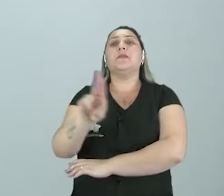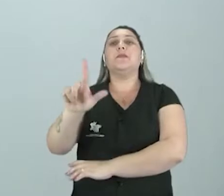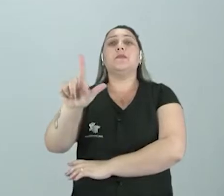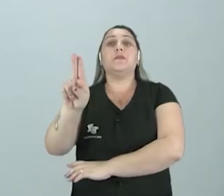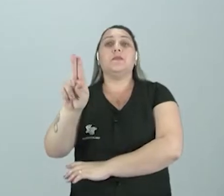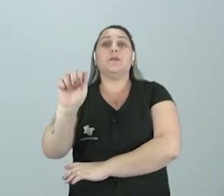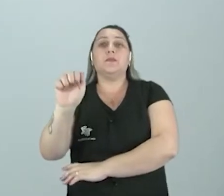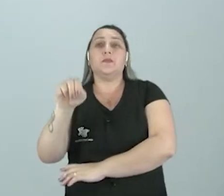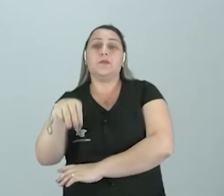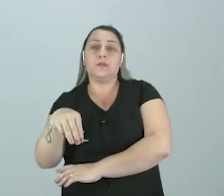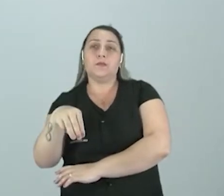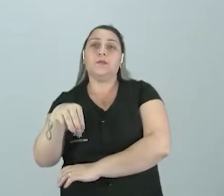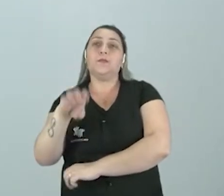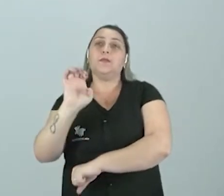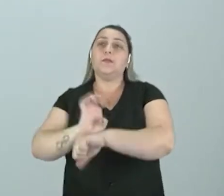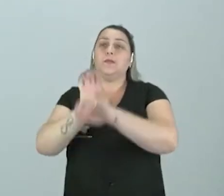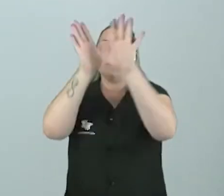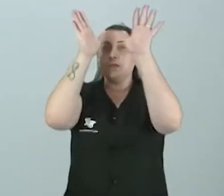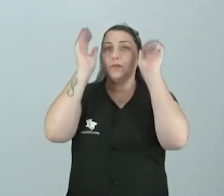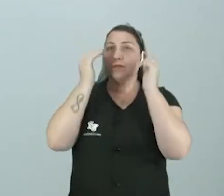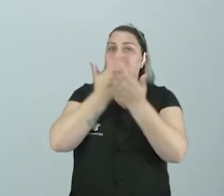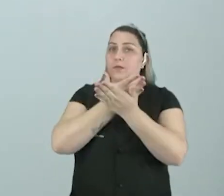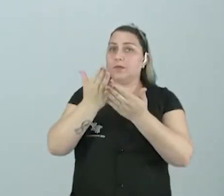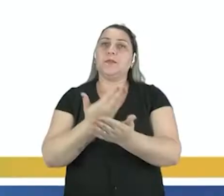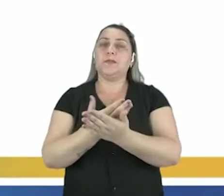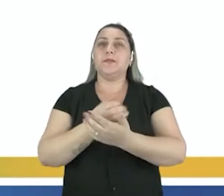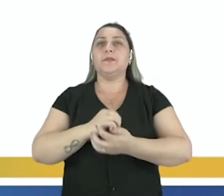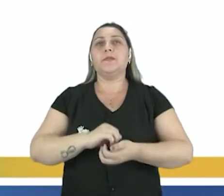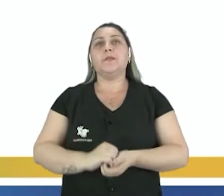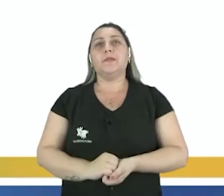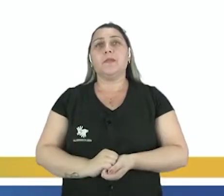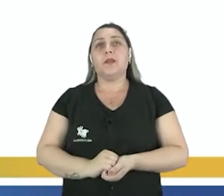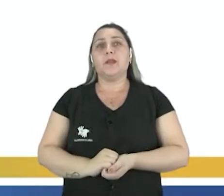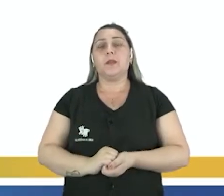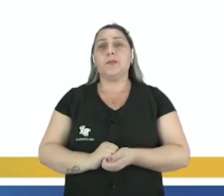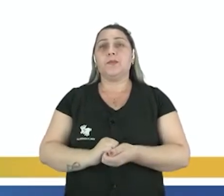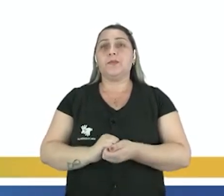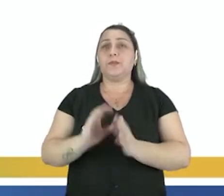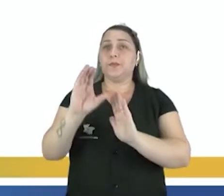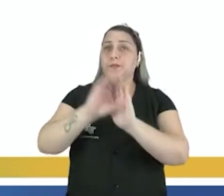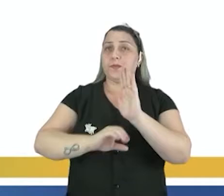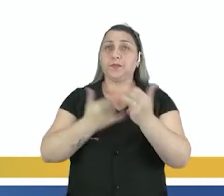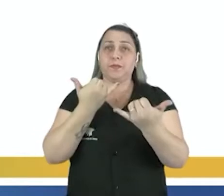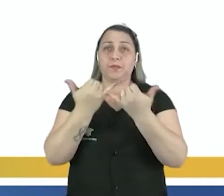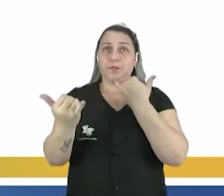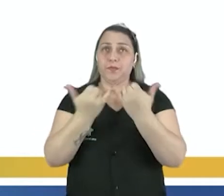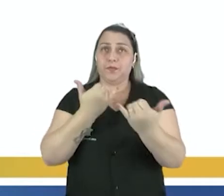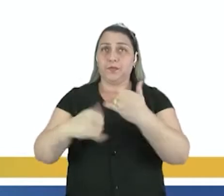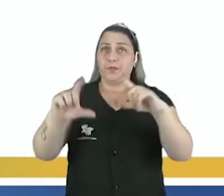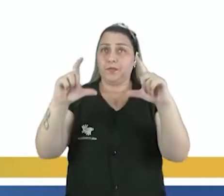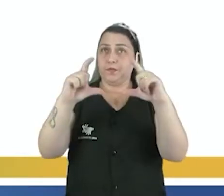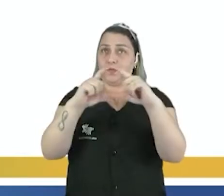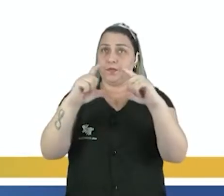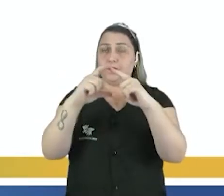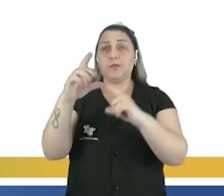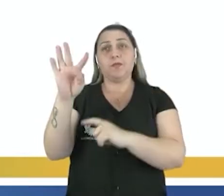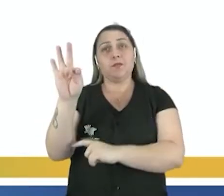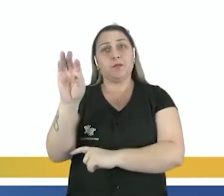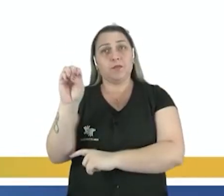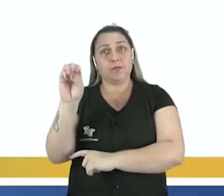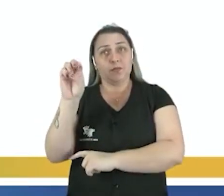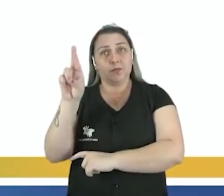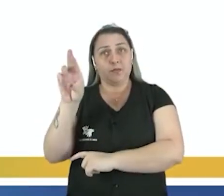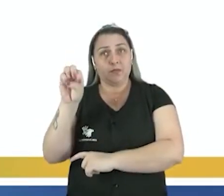matemática da rede pública do estado do Acre. Então vamos iniciar nossa aula. Então nosso conteúdo hoje é semelhança de triângulos e teoremas de